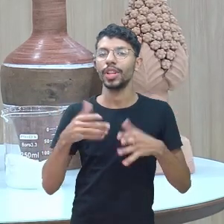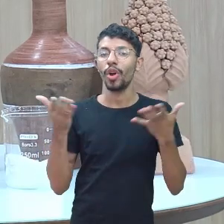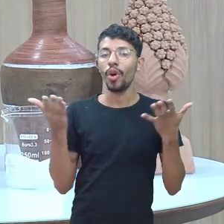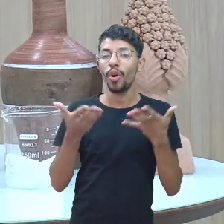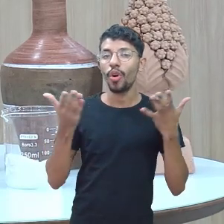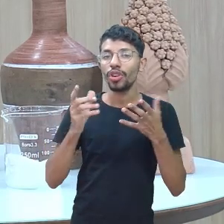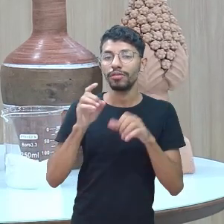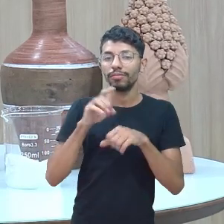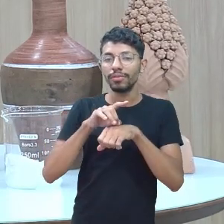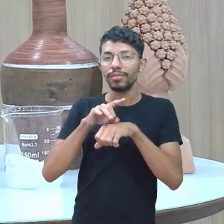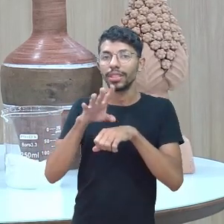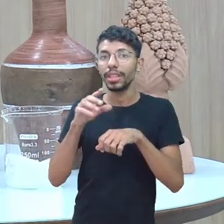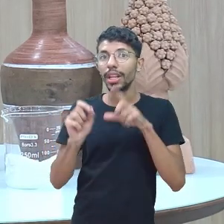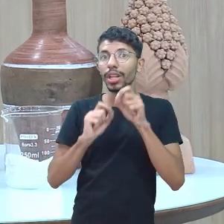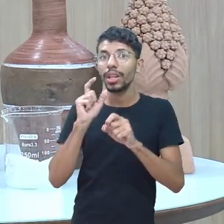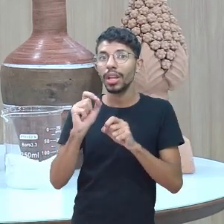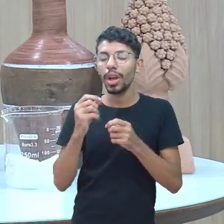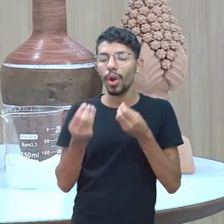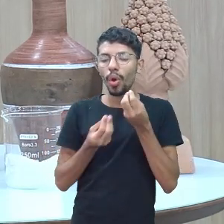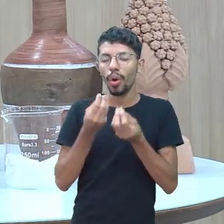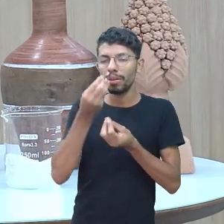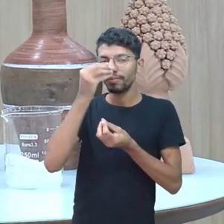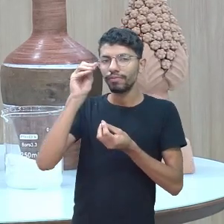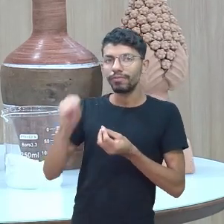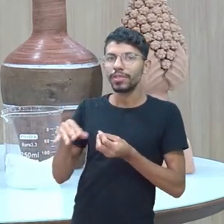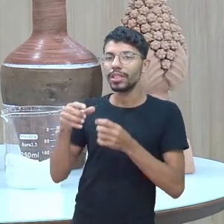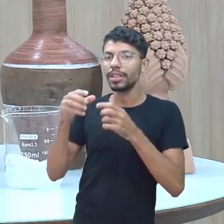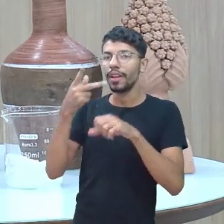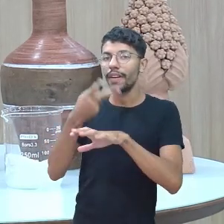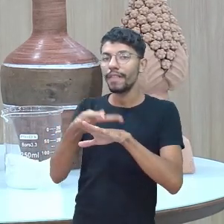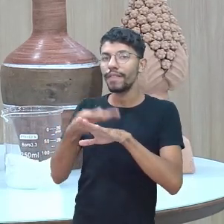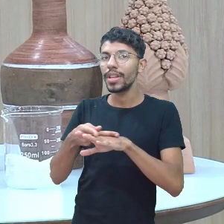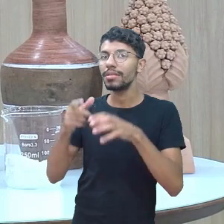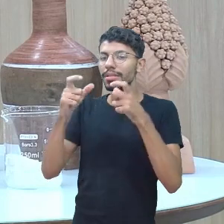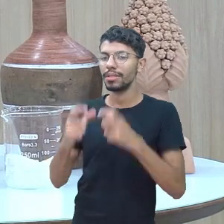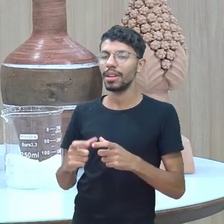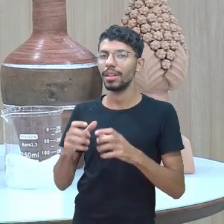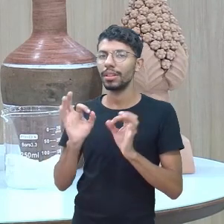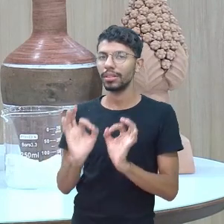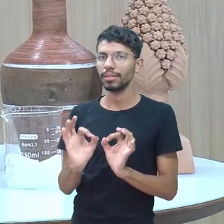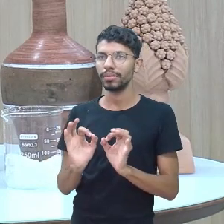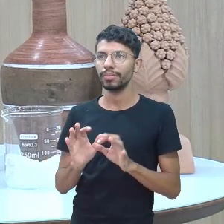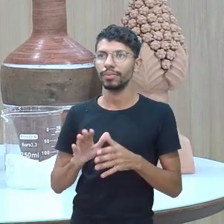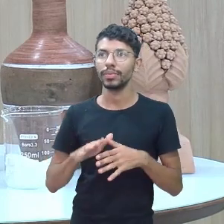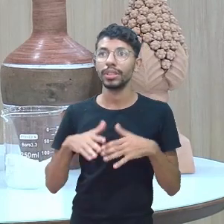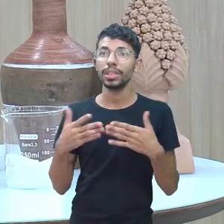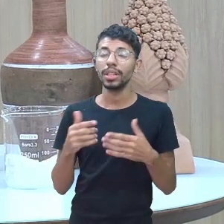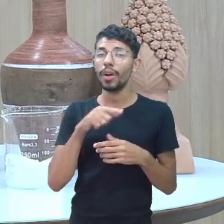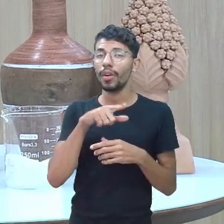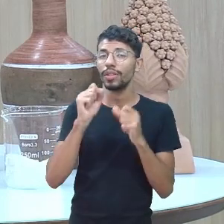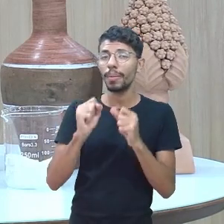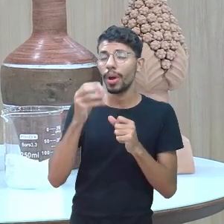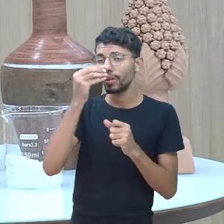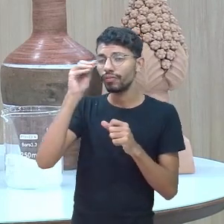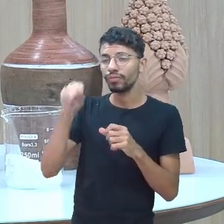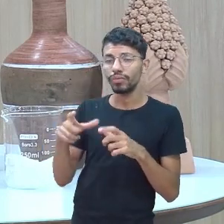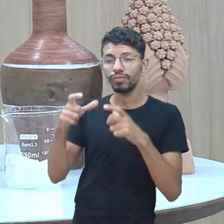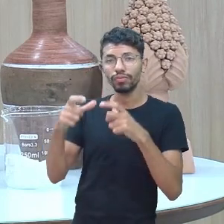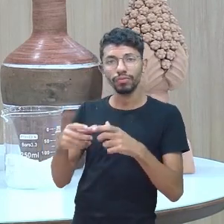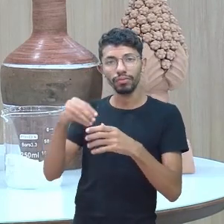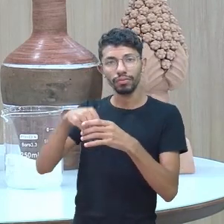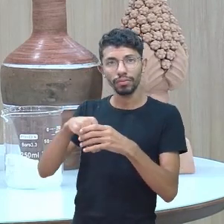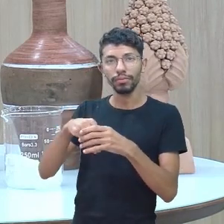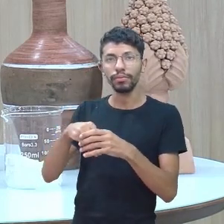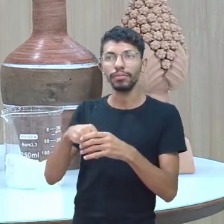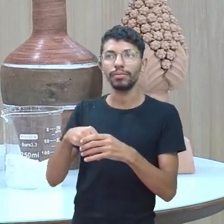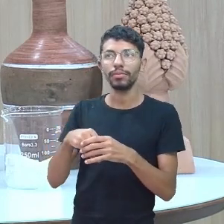dica de como descartar o vidro. Assim, pessoal, vocês vão poder colocar no lixo, né? Lá no saco de lixo. E